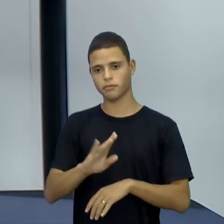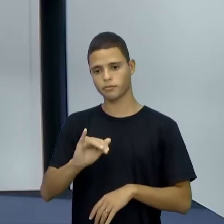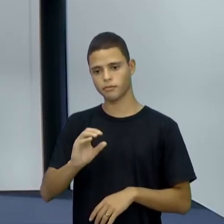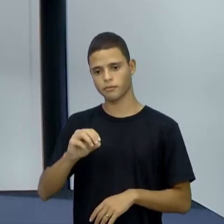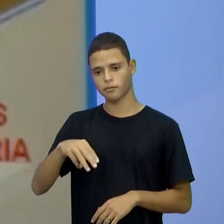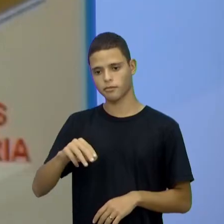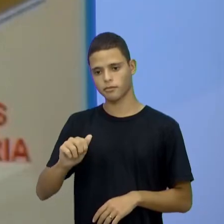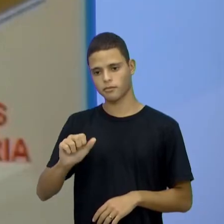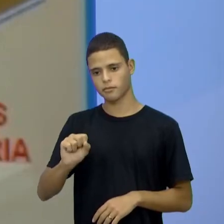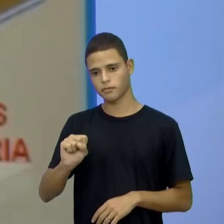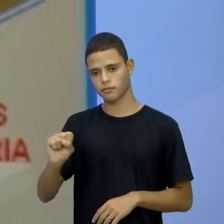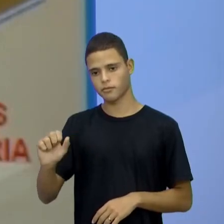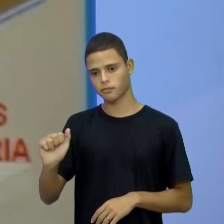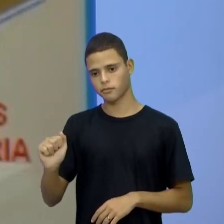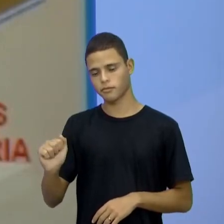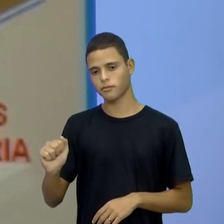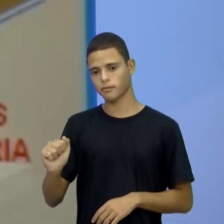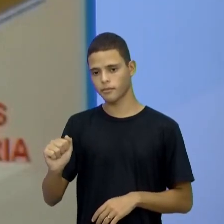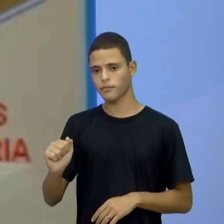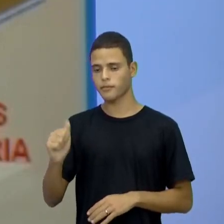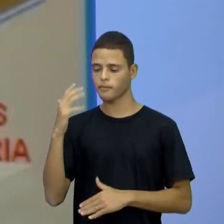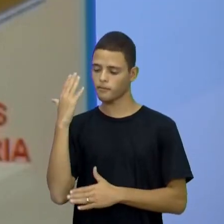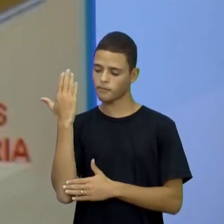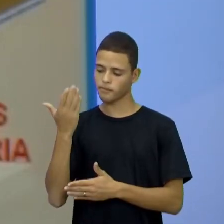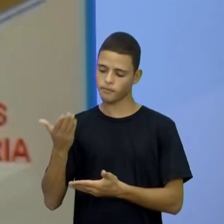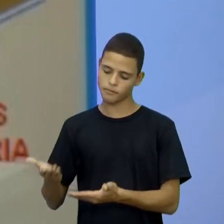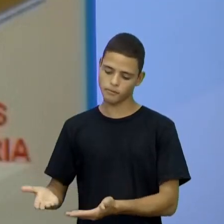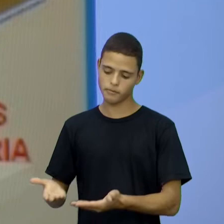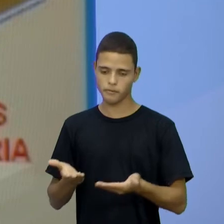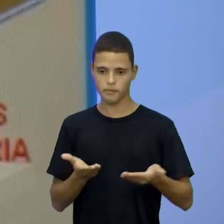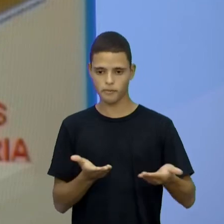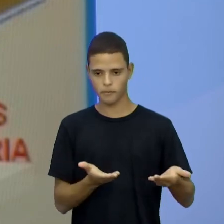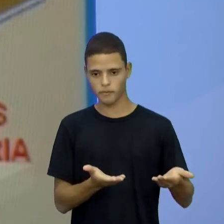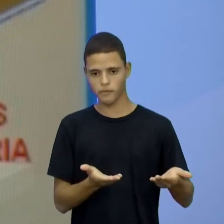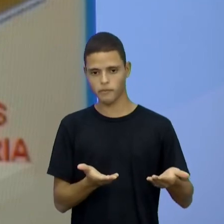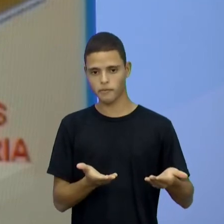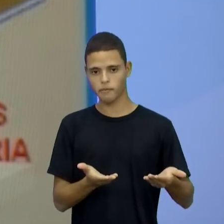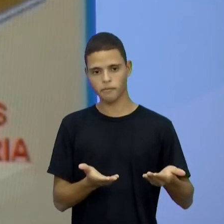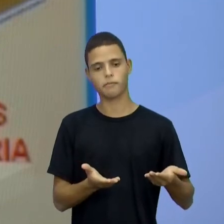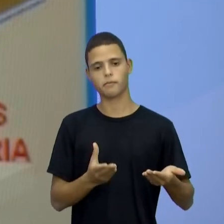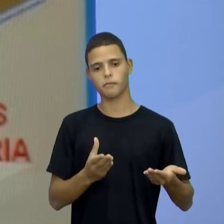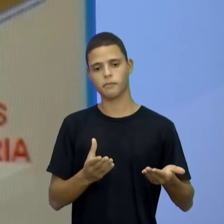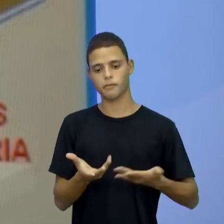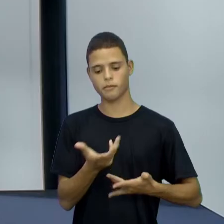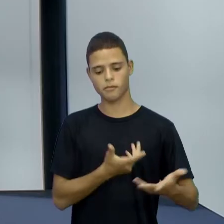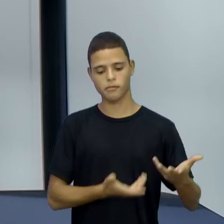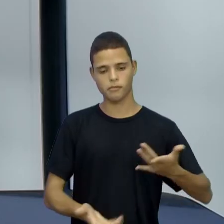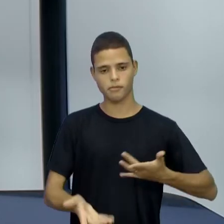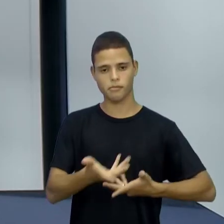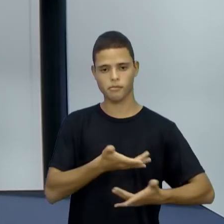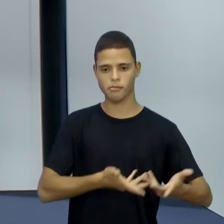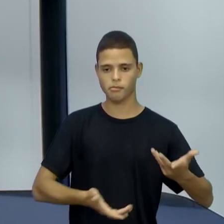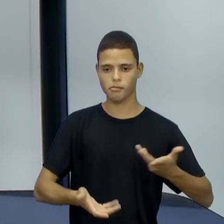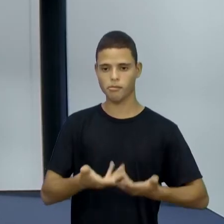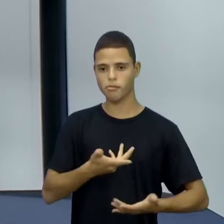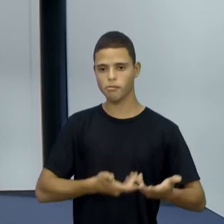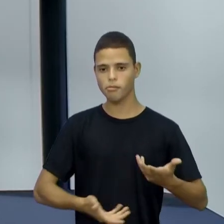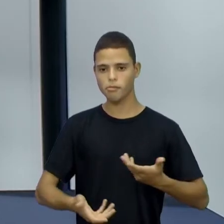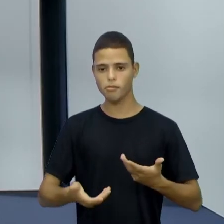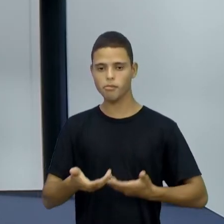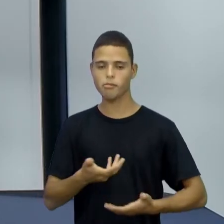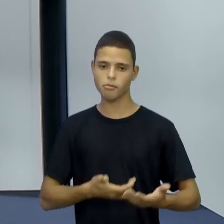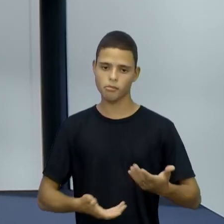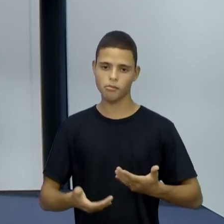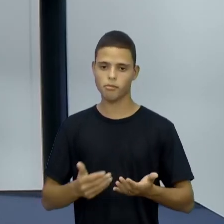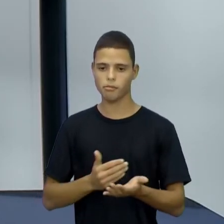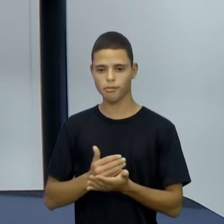coloca? Faz, né? Coloca essa madeira numa esteira e essa esteira passa por um forno, tá vendo? Aqui é